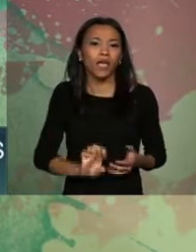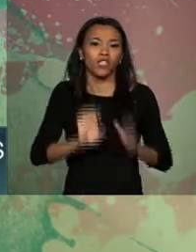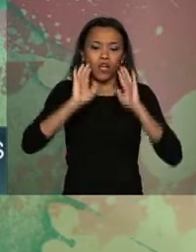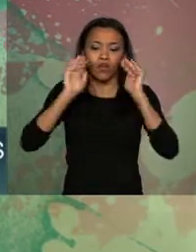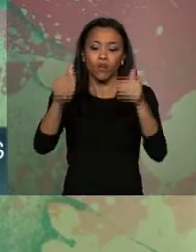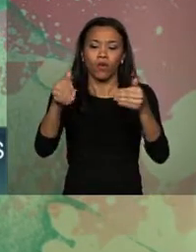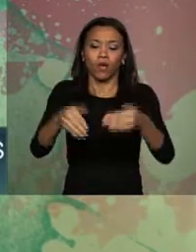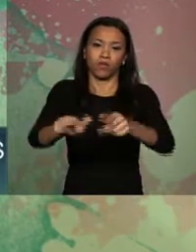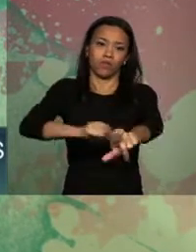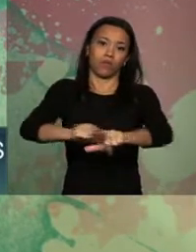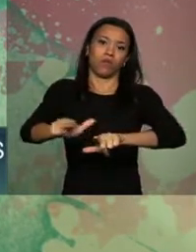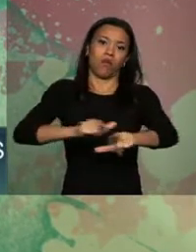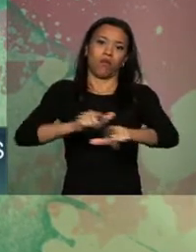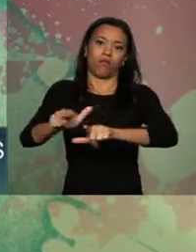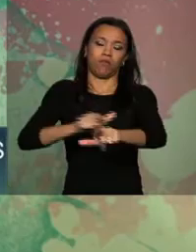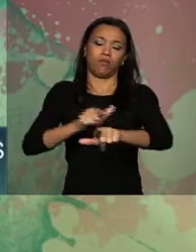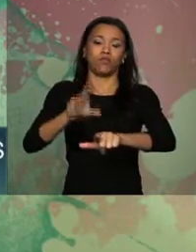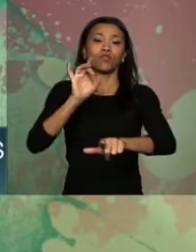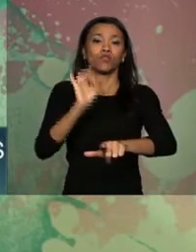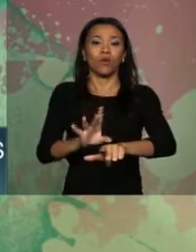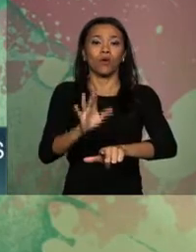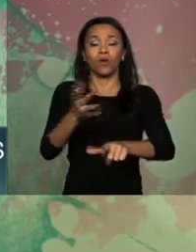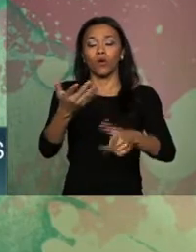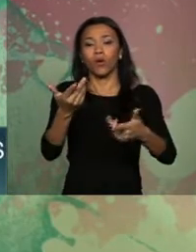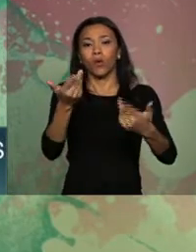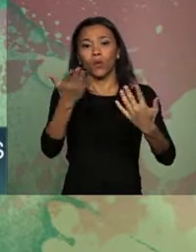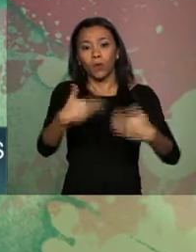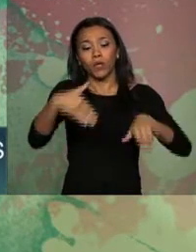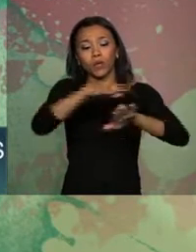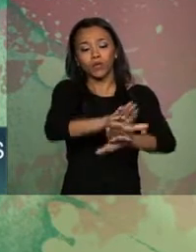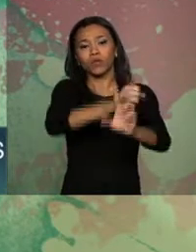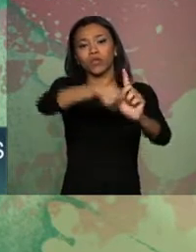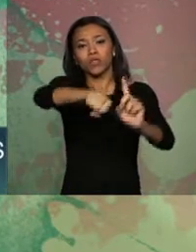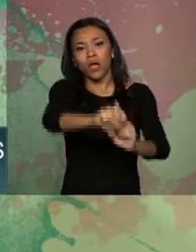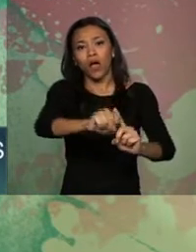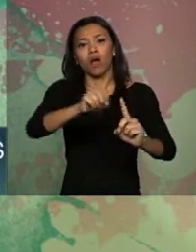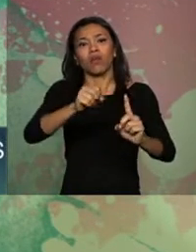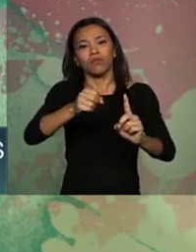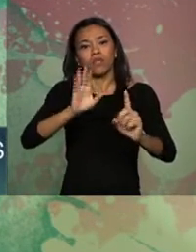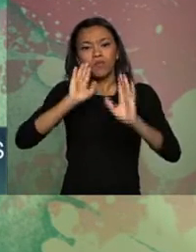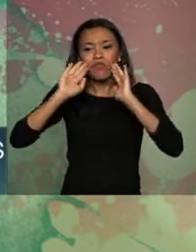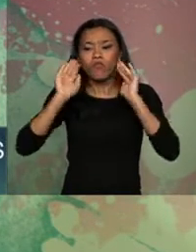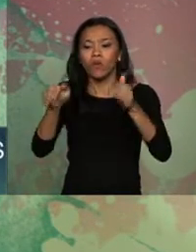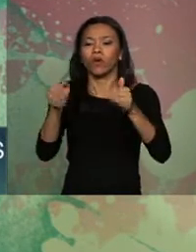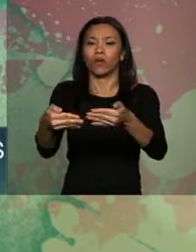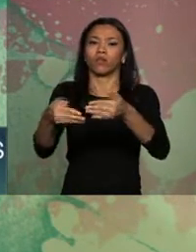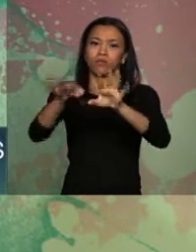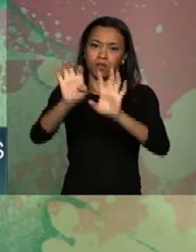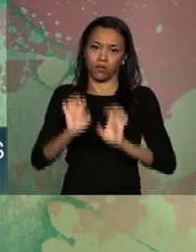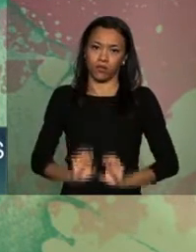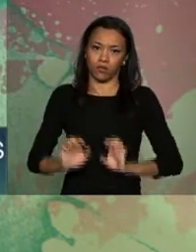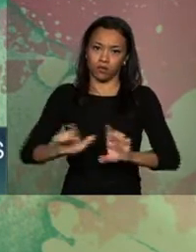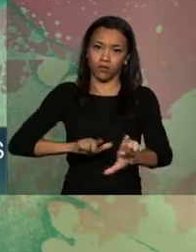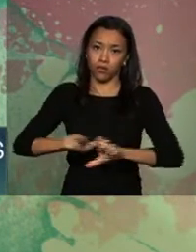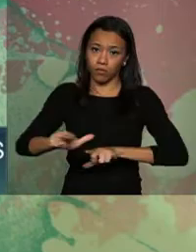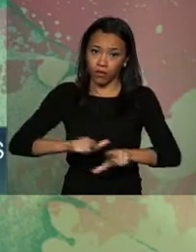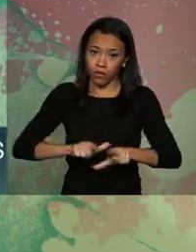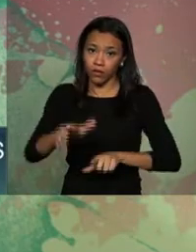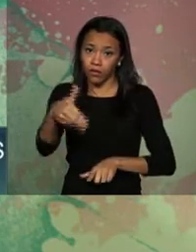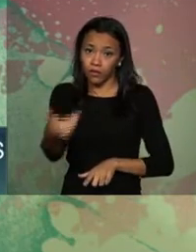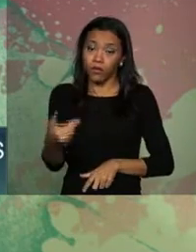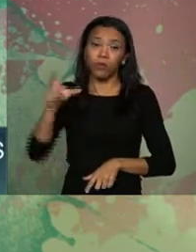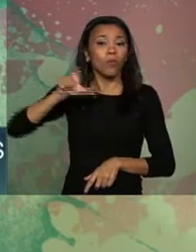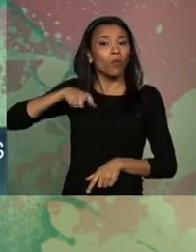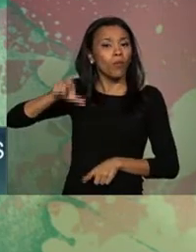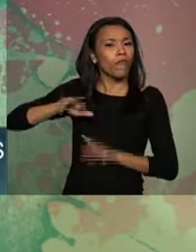trabalho por uma visão de inclusão social baseada na ética do trabalho. O que o Bolsa Família